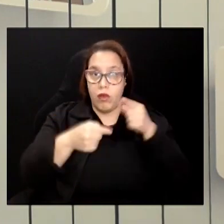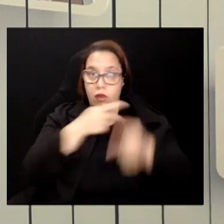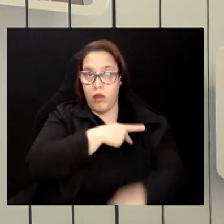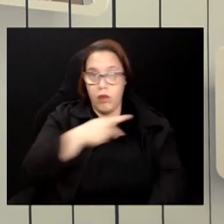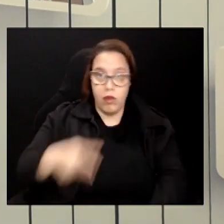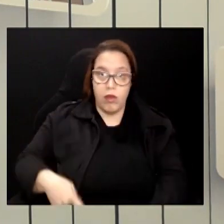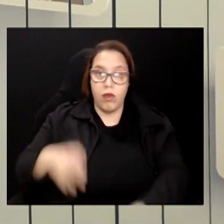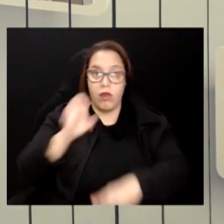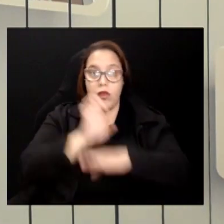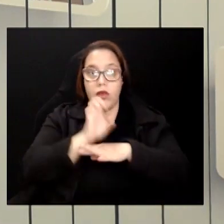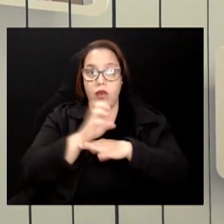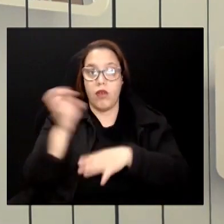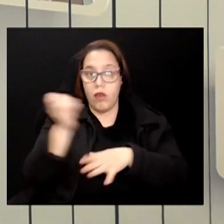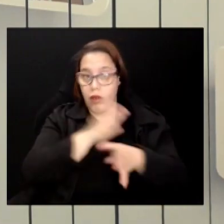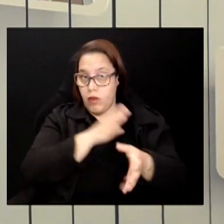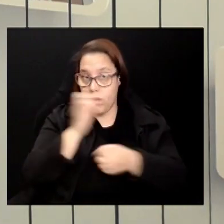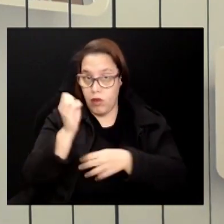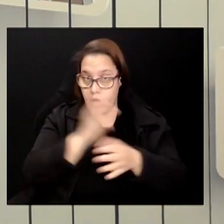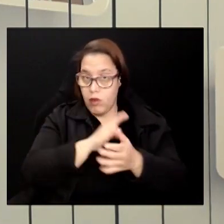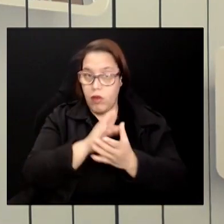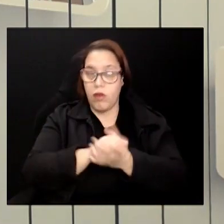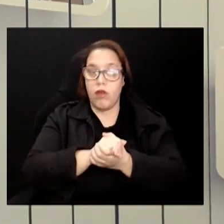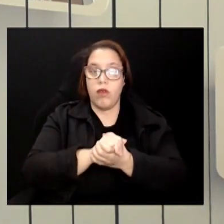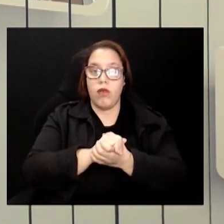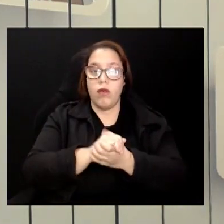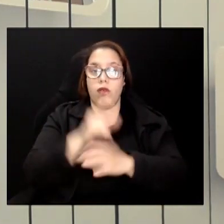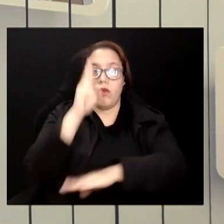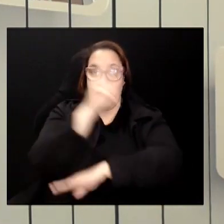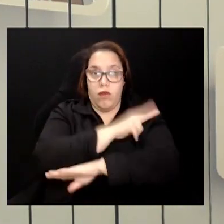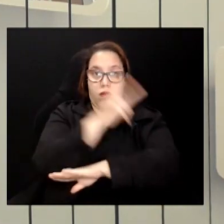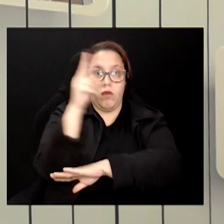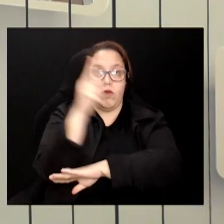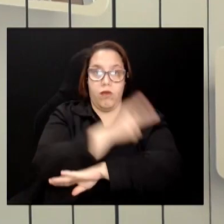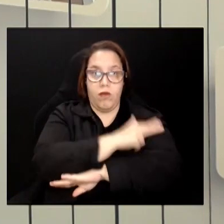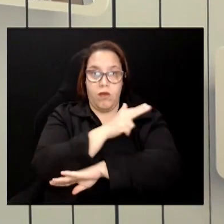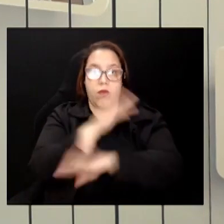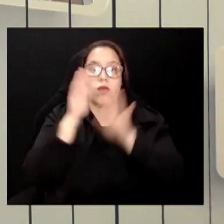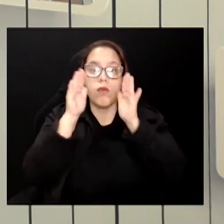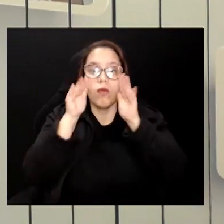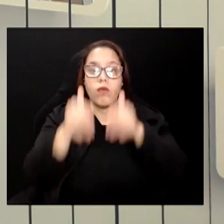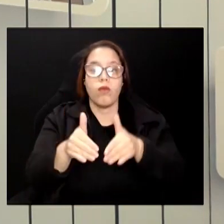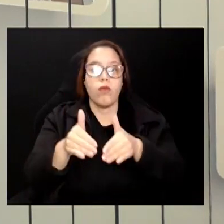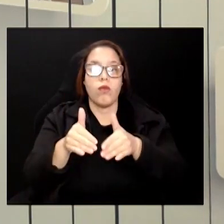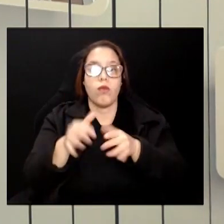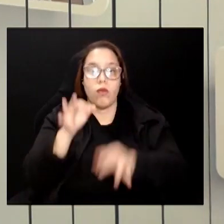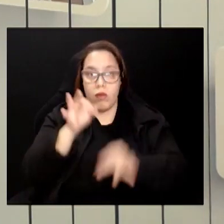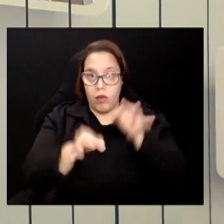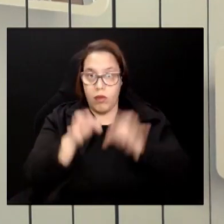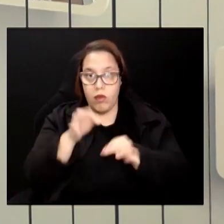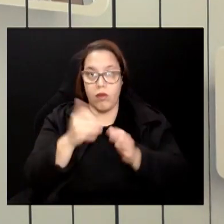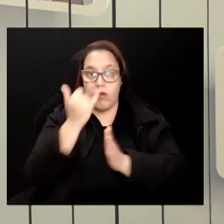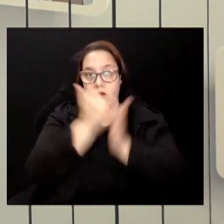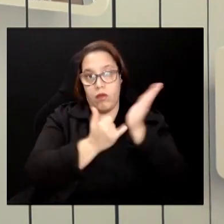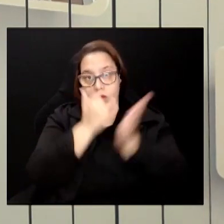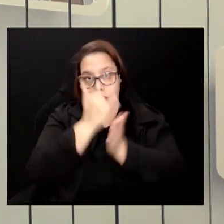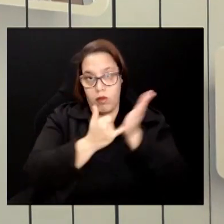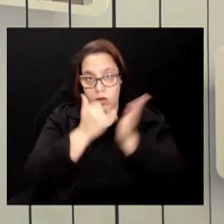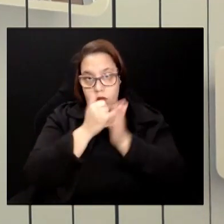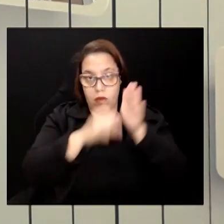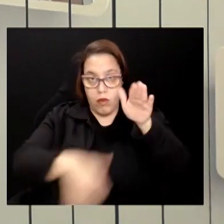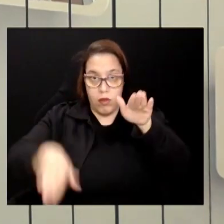modernização das concessões rodoviárias, com foco em justiça tarifária e equilíbrio